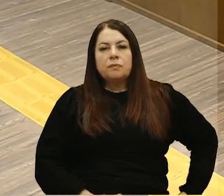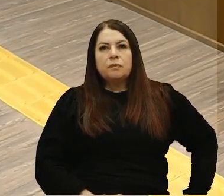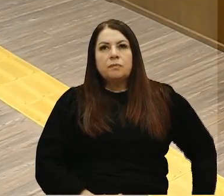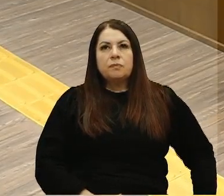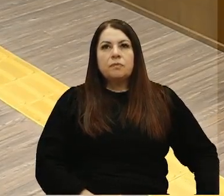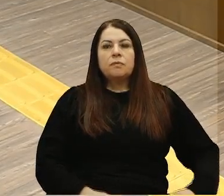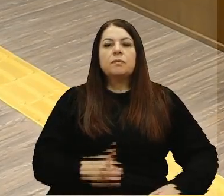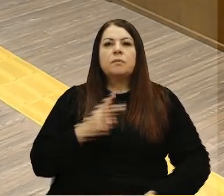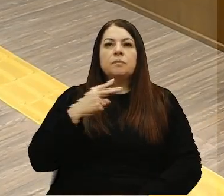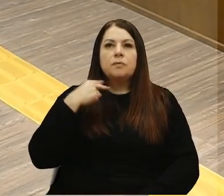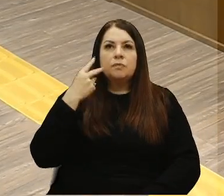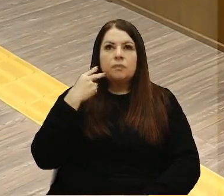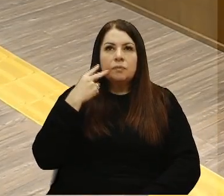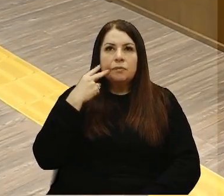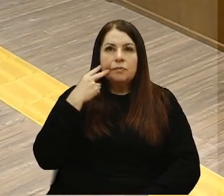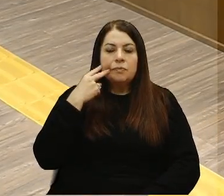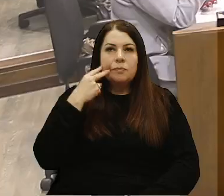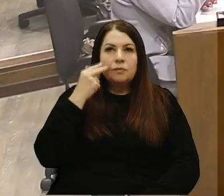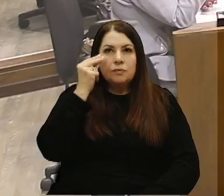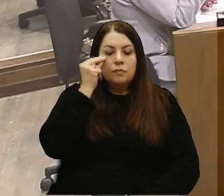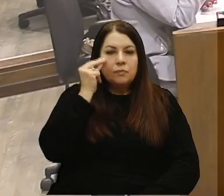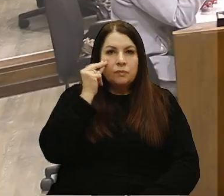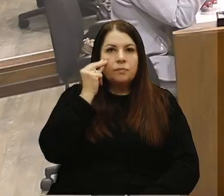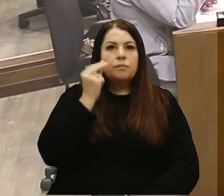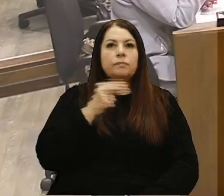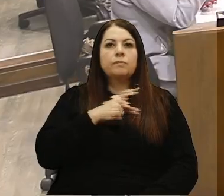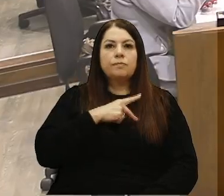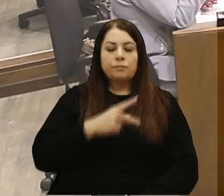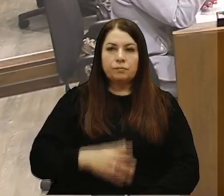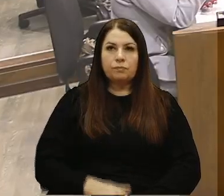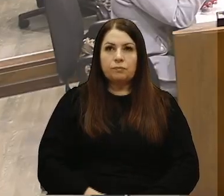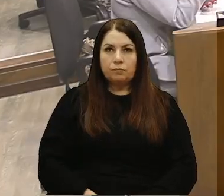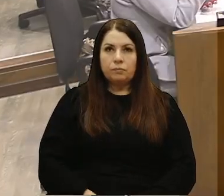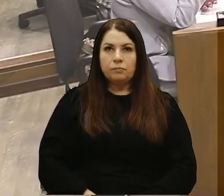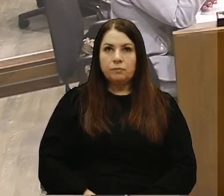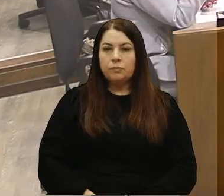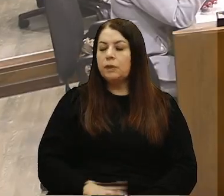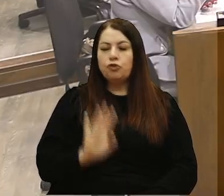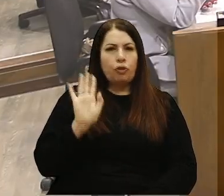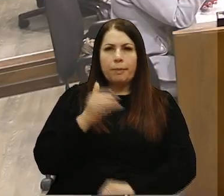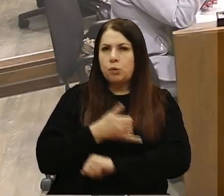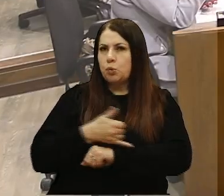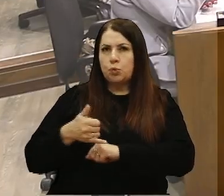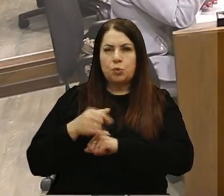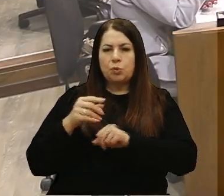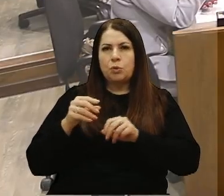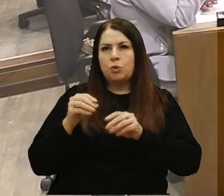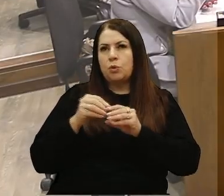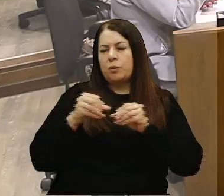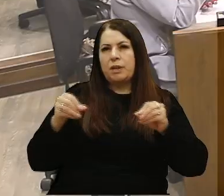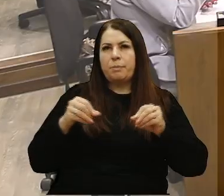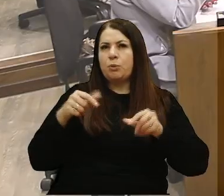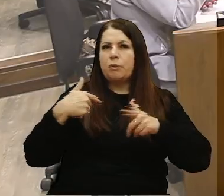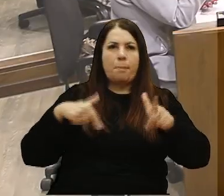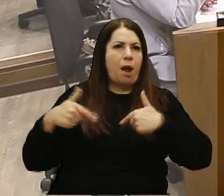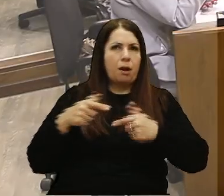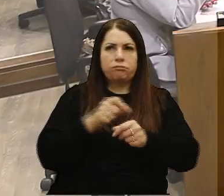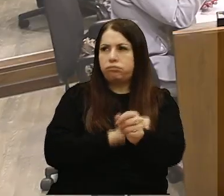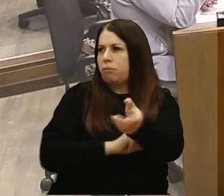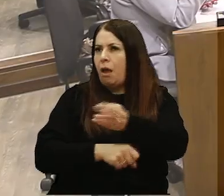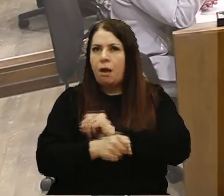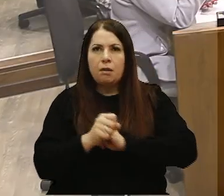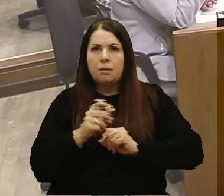palavra, vereador Cláudio Ribardo. Presidente, foi-se o tempo da terra da cocanha. Ninguém mais